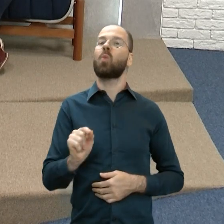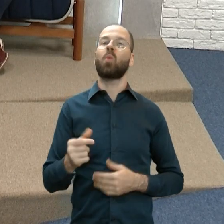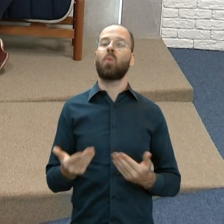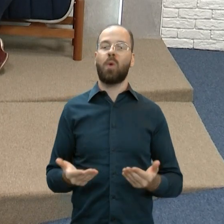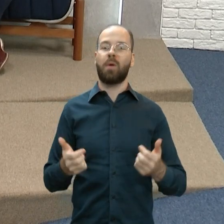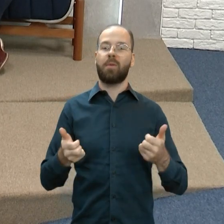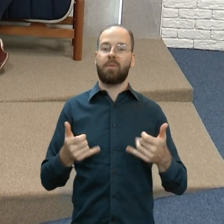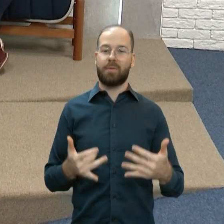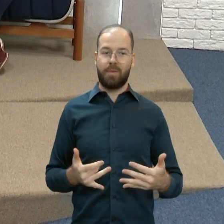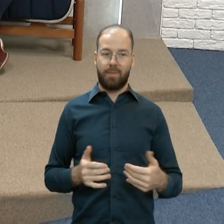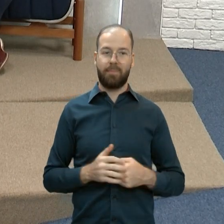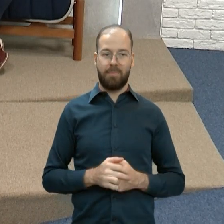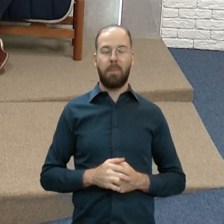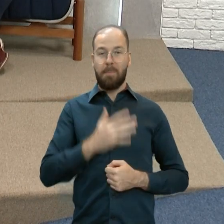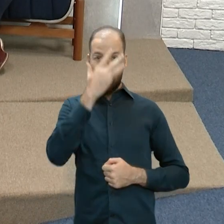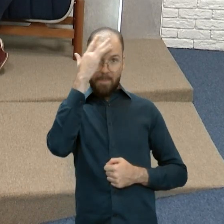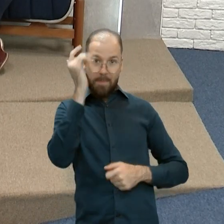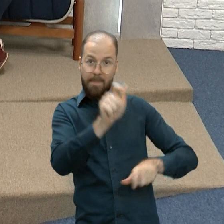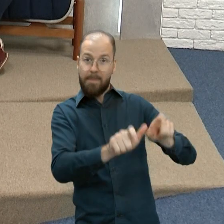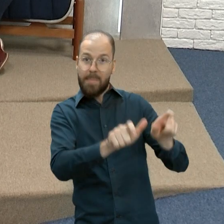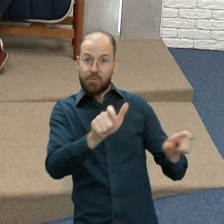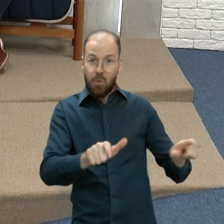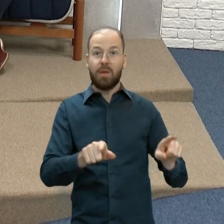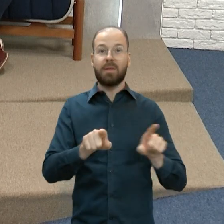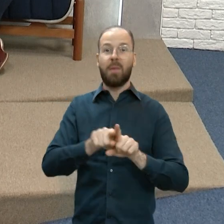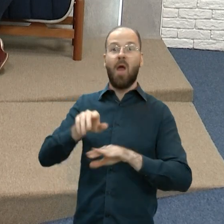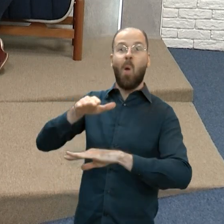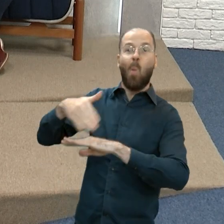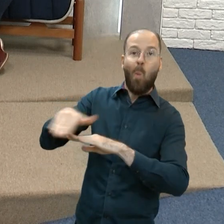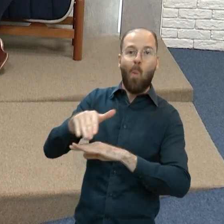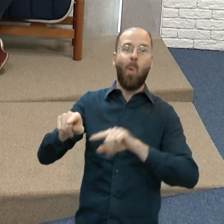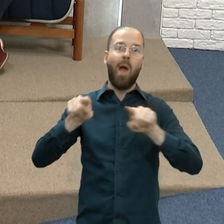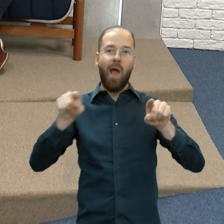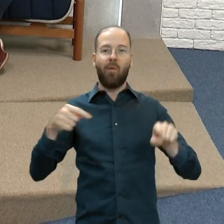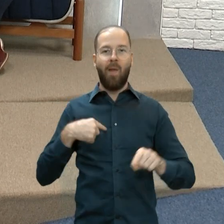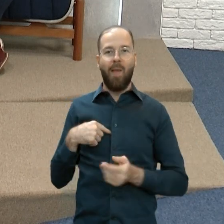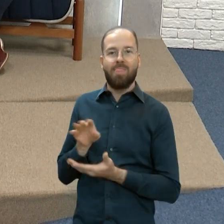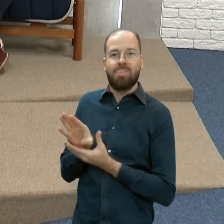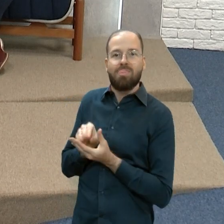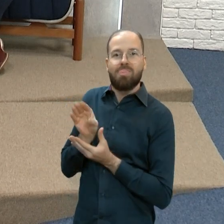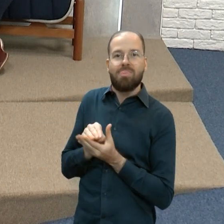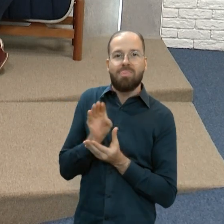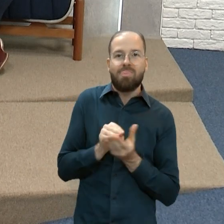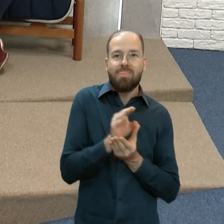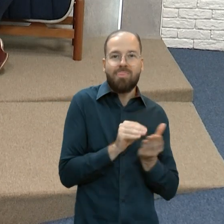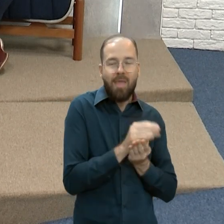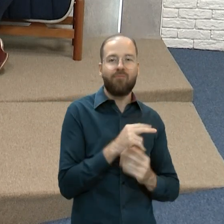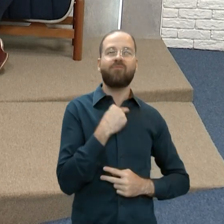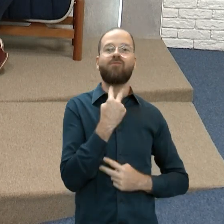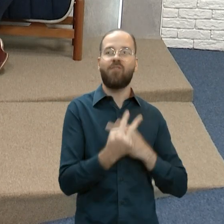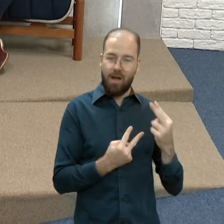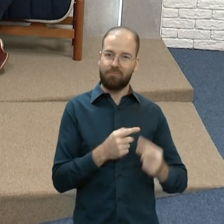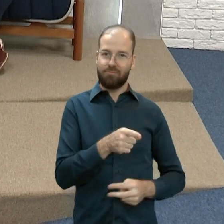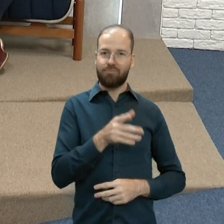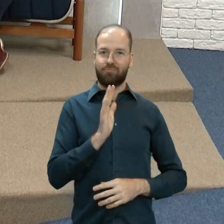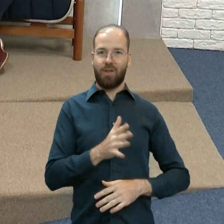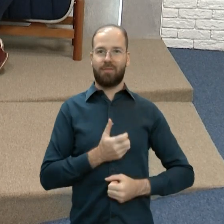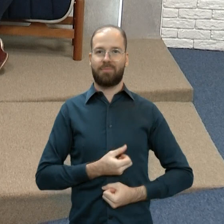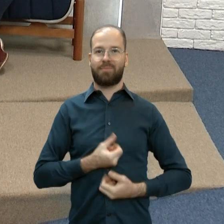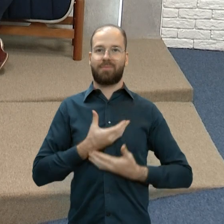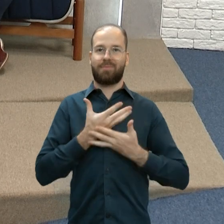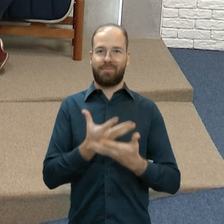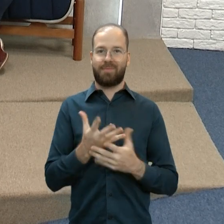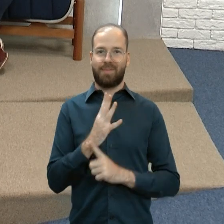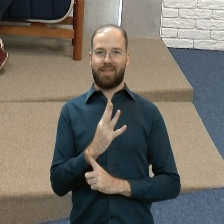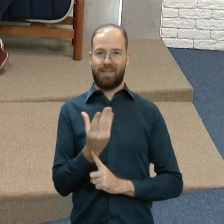Das pessoas lá da igreja? Das pessoas da igreja, da rua, tudo. Já tinha essa veia artística, então? Não, eu já